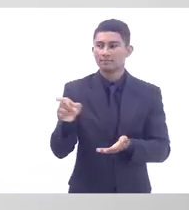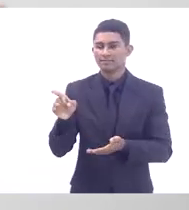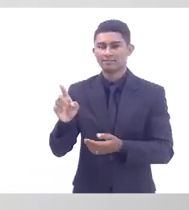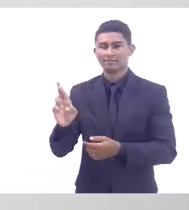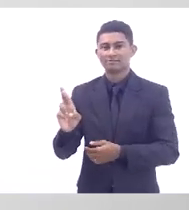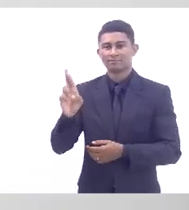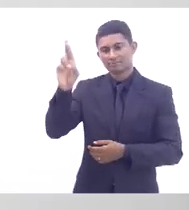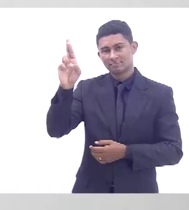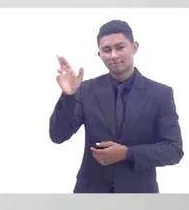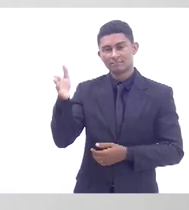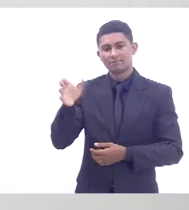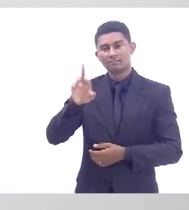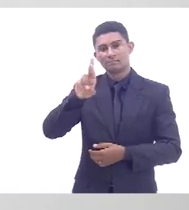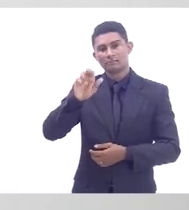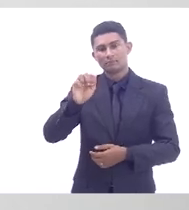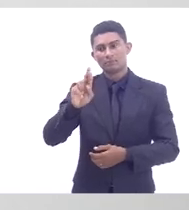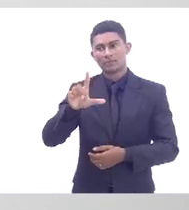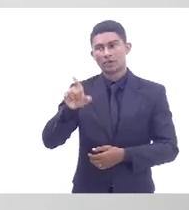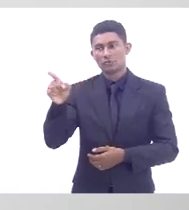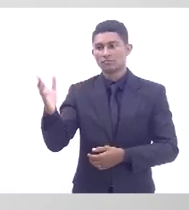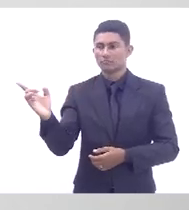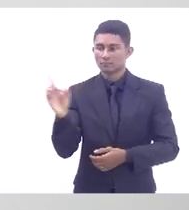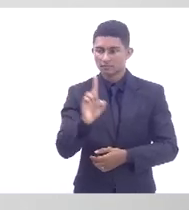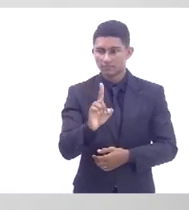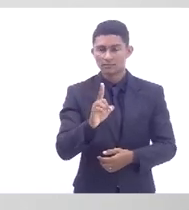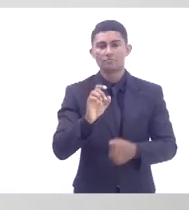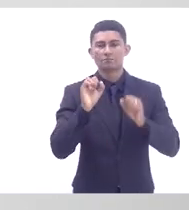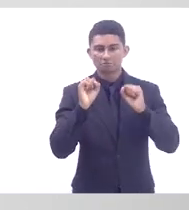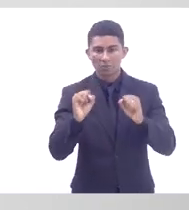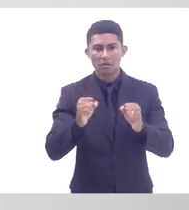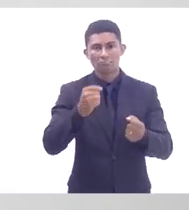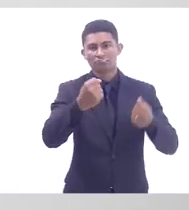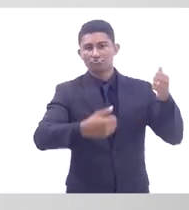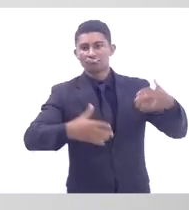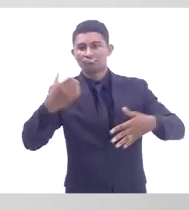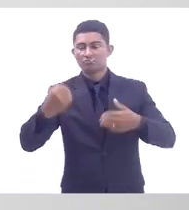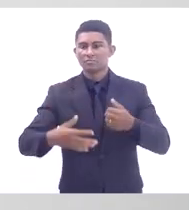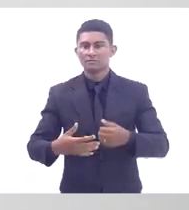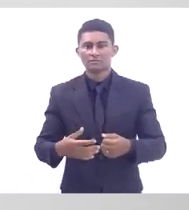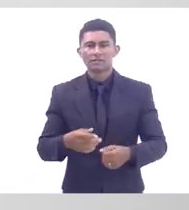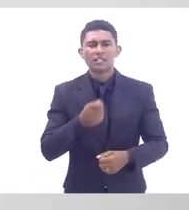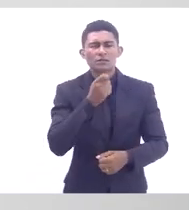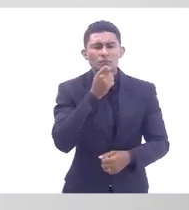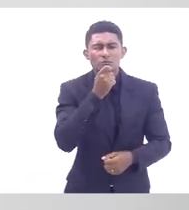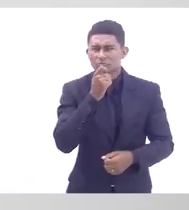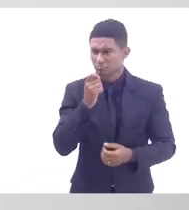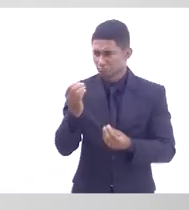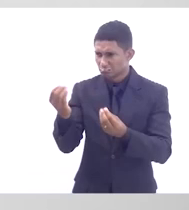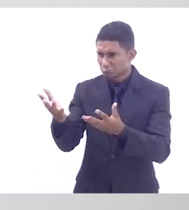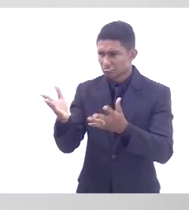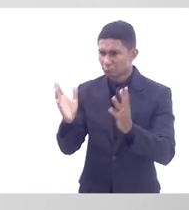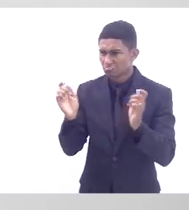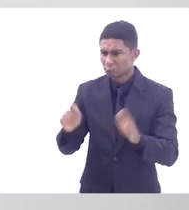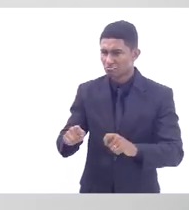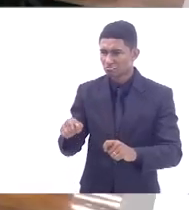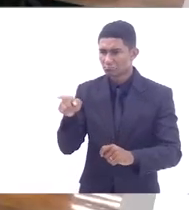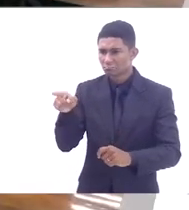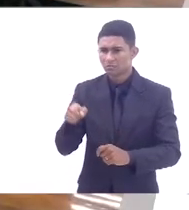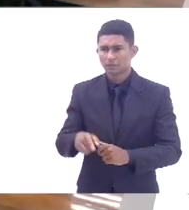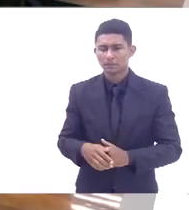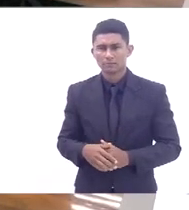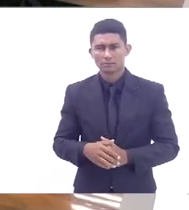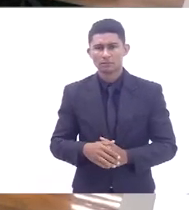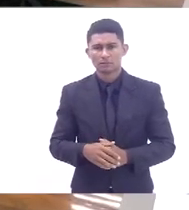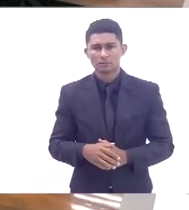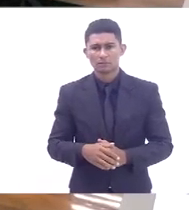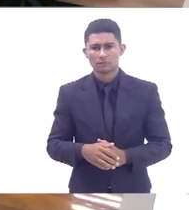shaull Palácios para fazer os da palavra eu não sei se alguns microfone cística e talvez o seu Rolex em claro